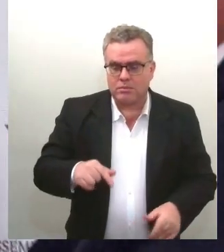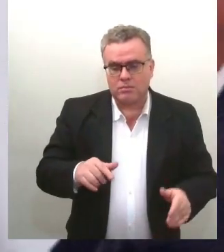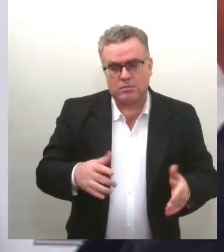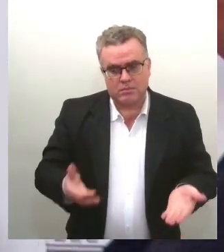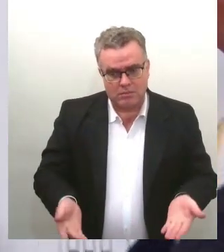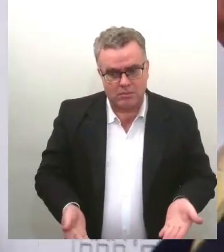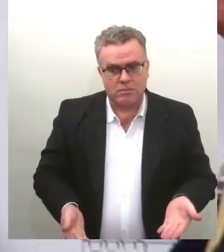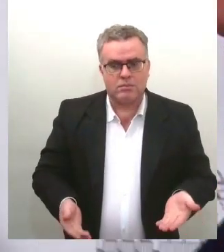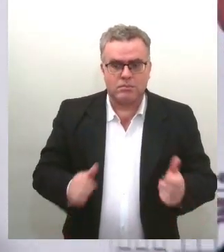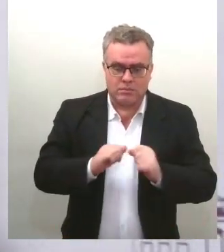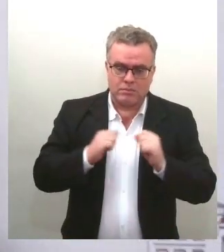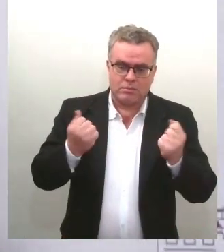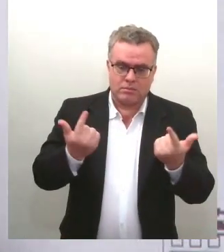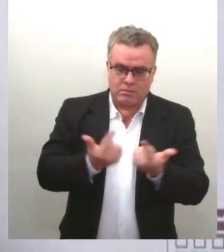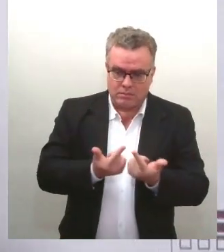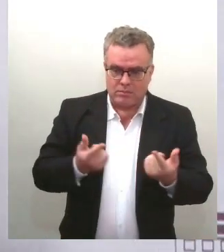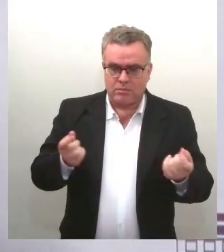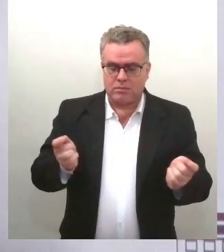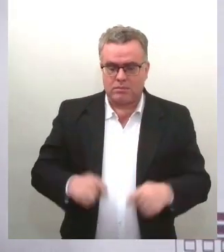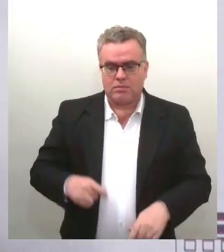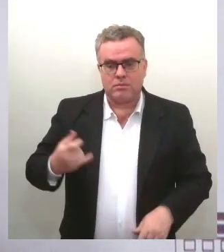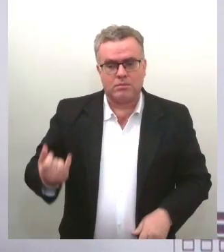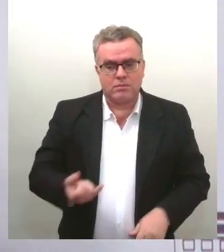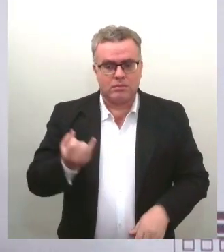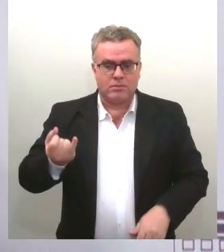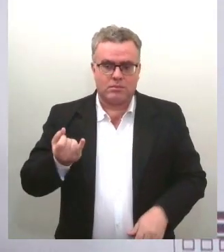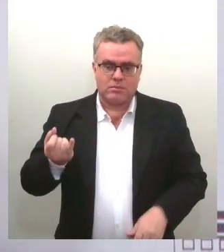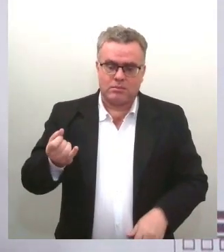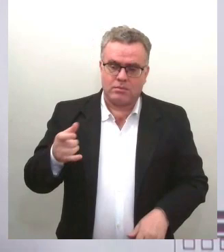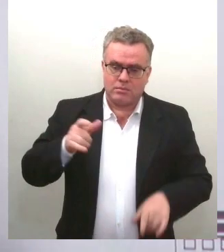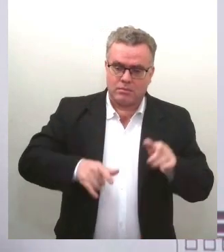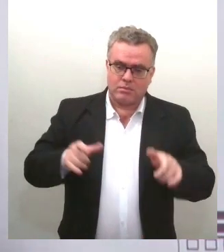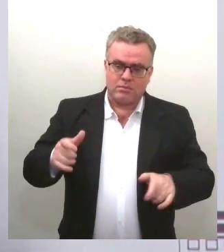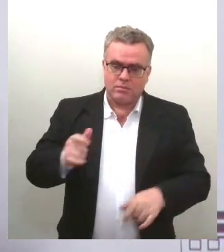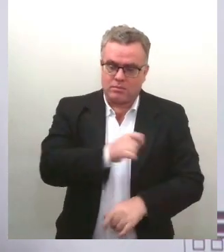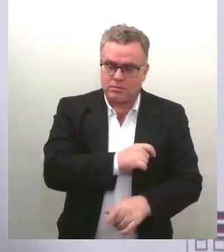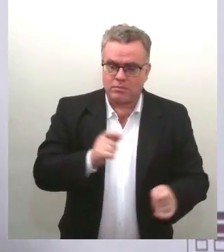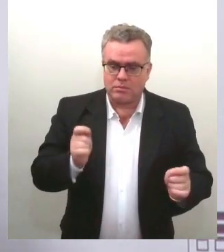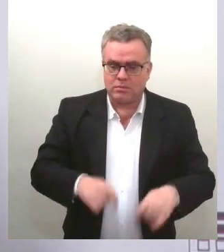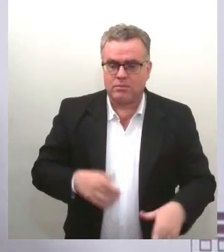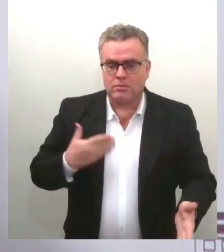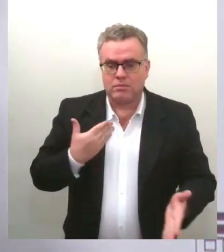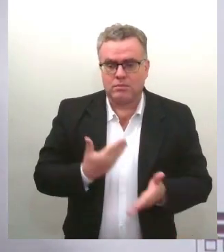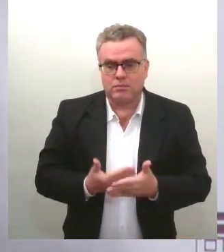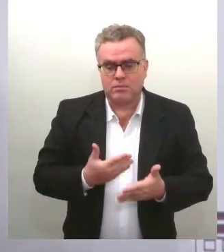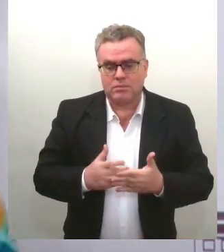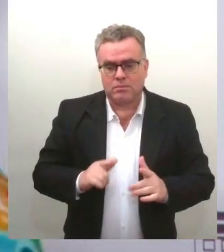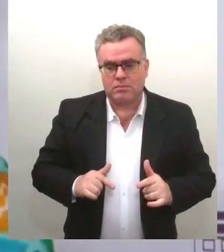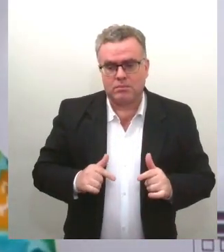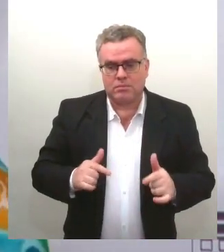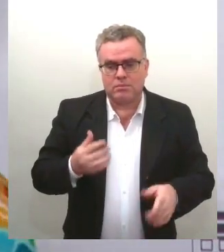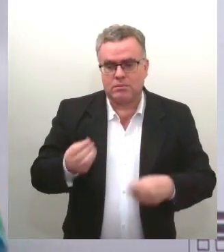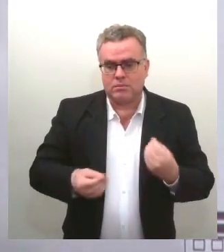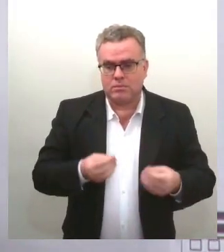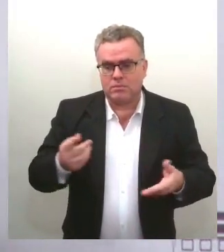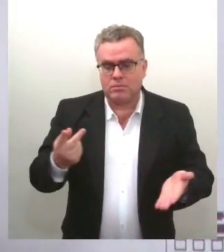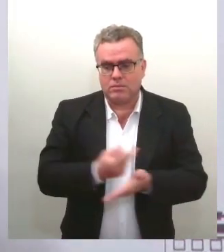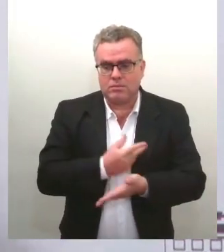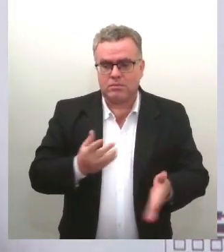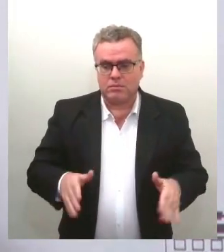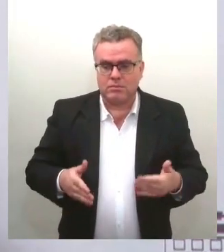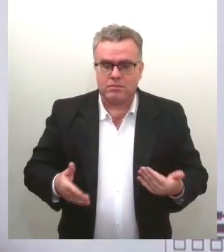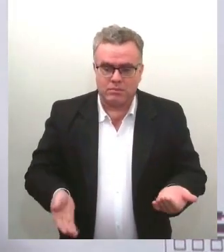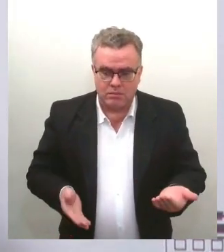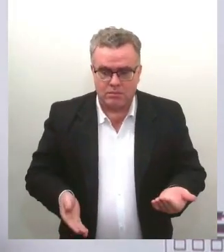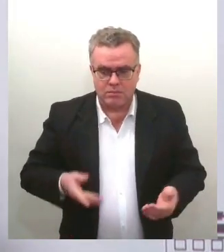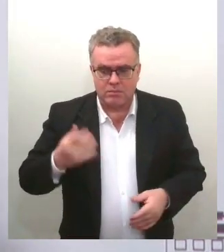importante, principalmente para os estudantes, saberem, né, como funciona, a importância do poder legislativo,